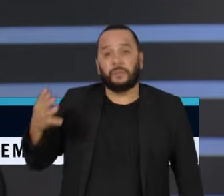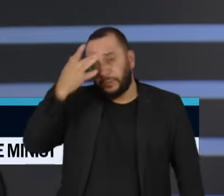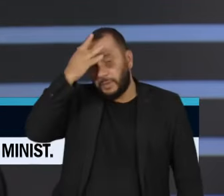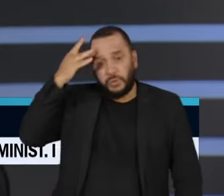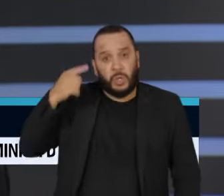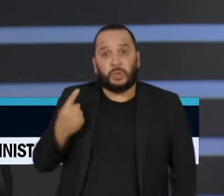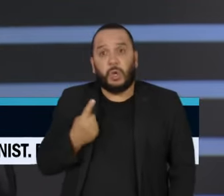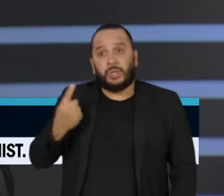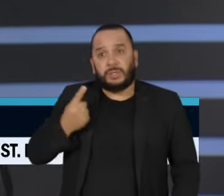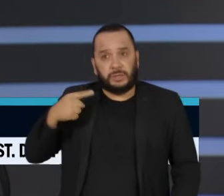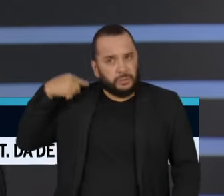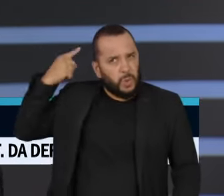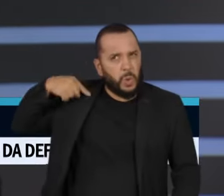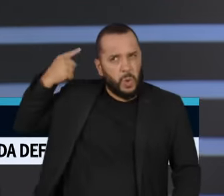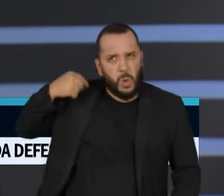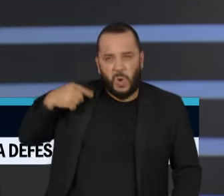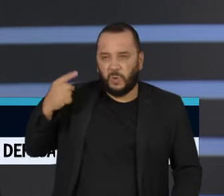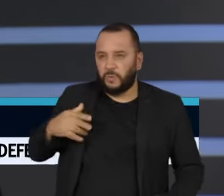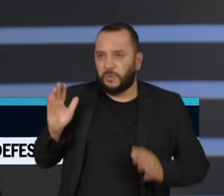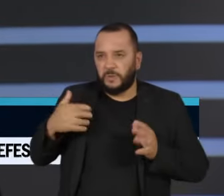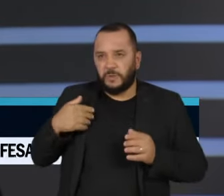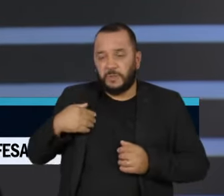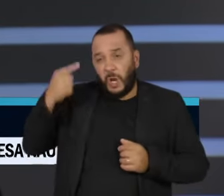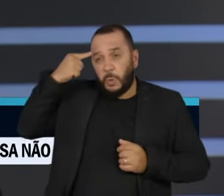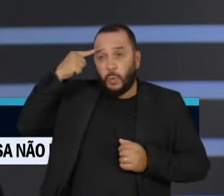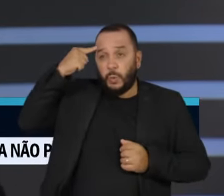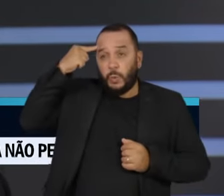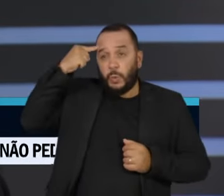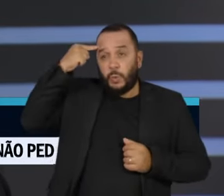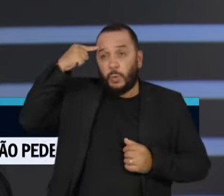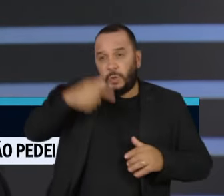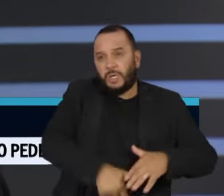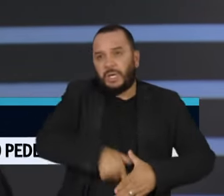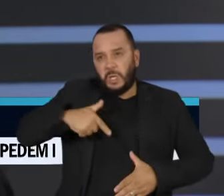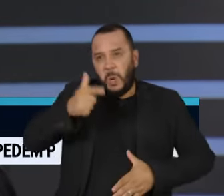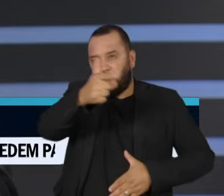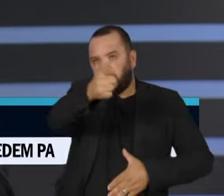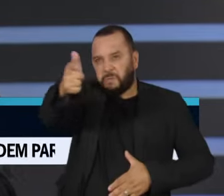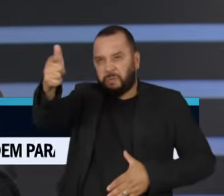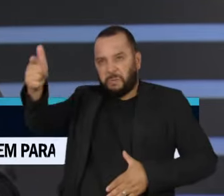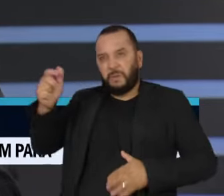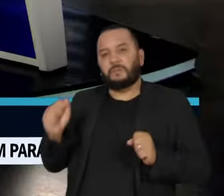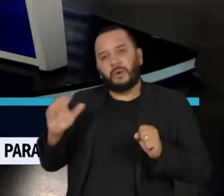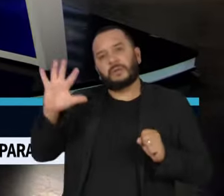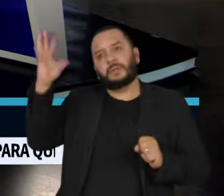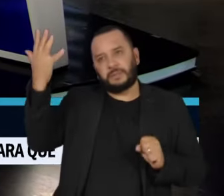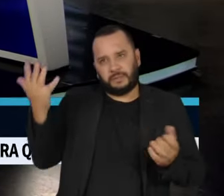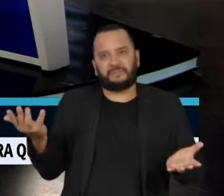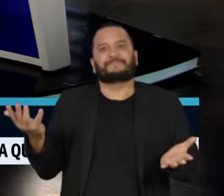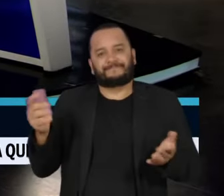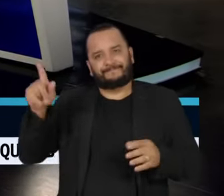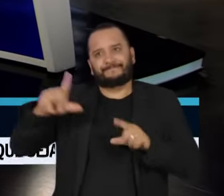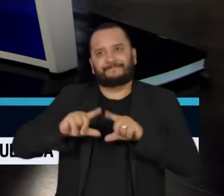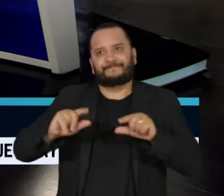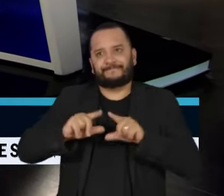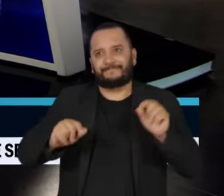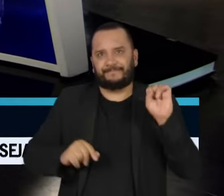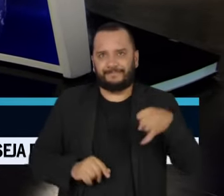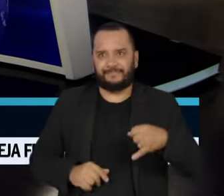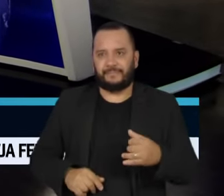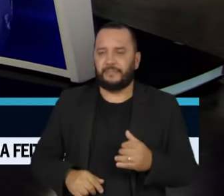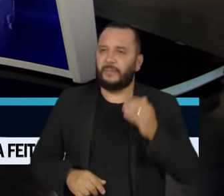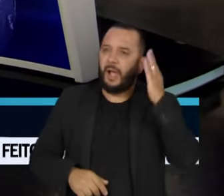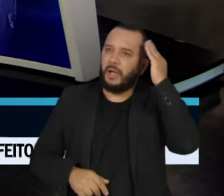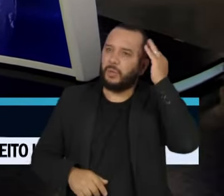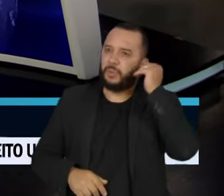não tomar cuidado, que se não houver um planejamento forte de segurança, podem colocar a festa a perder. Bom,